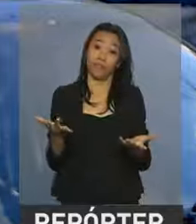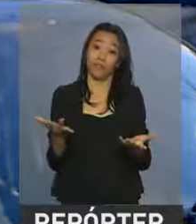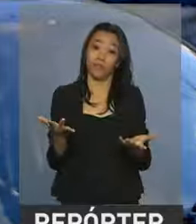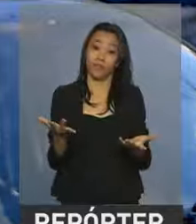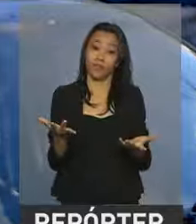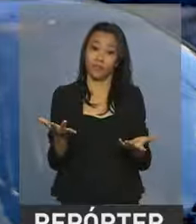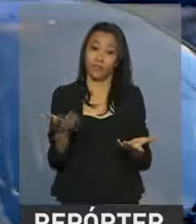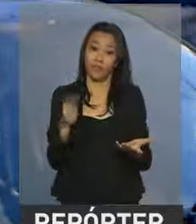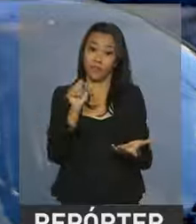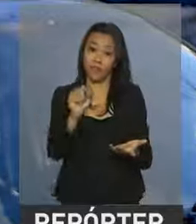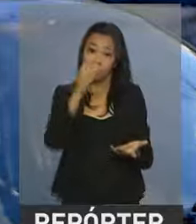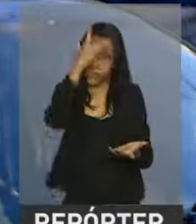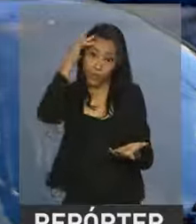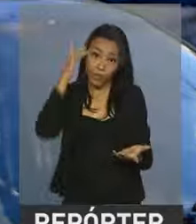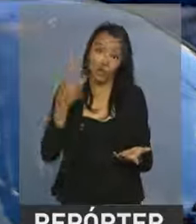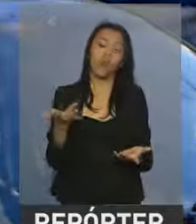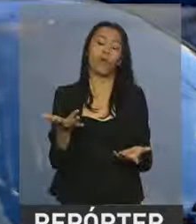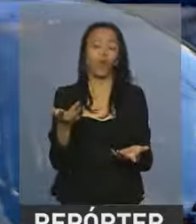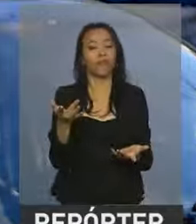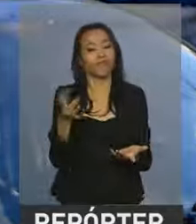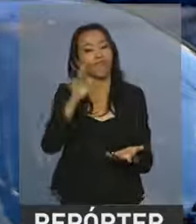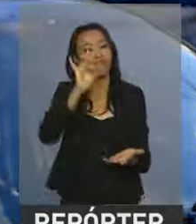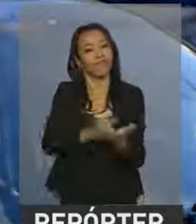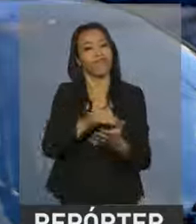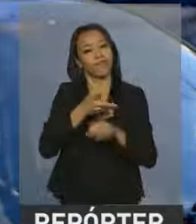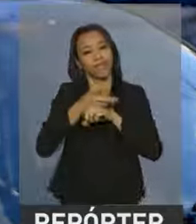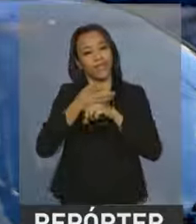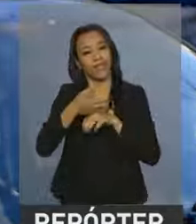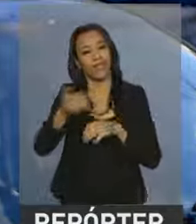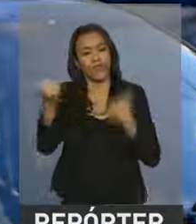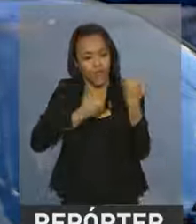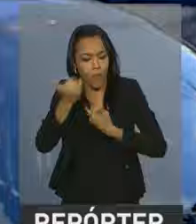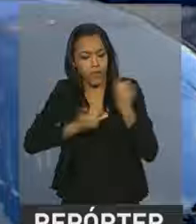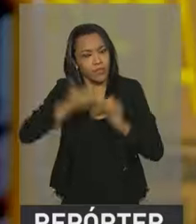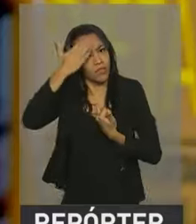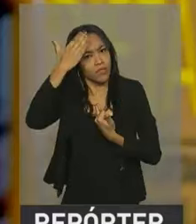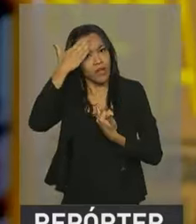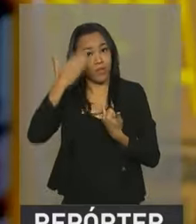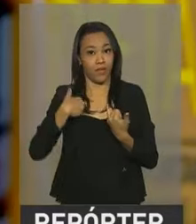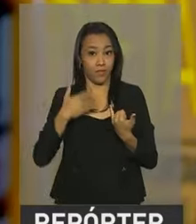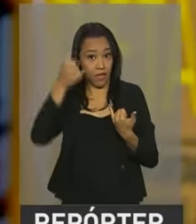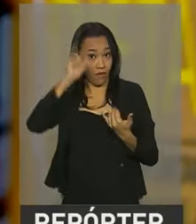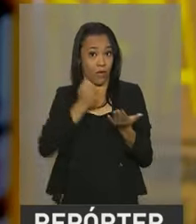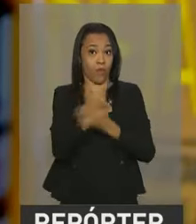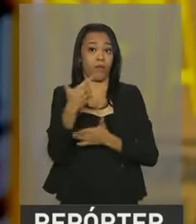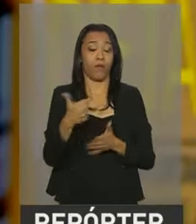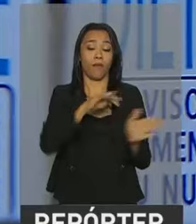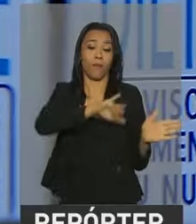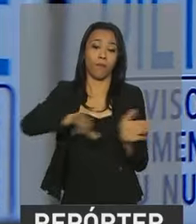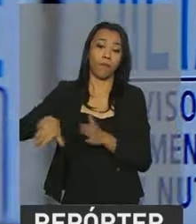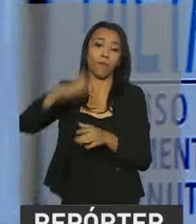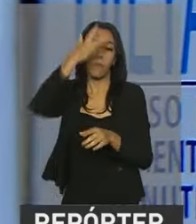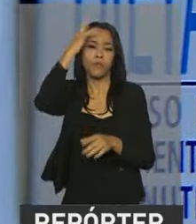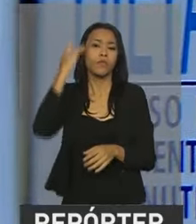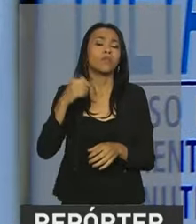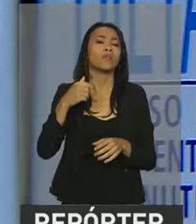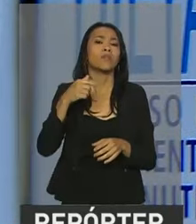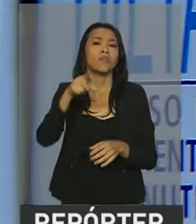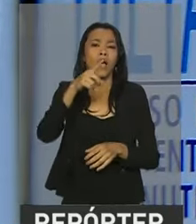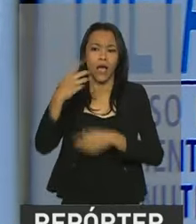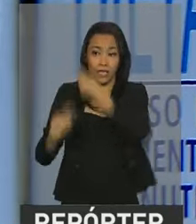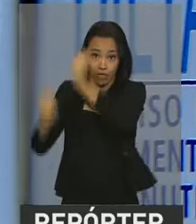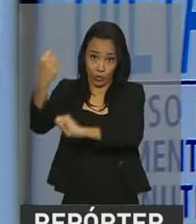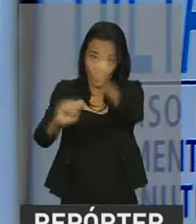fácil do Consumidor realmente ter acesso a toda a informação necessária os fabricantes têm 180 dias para se